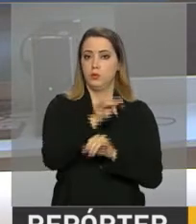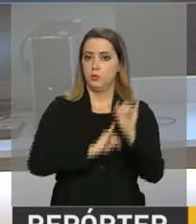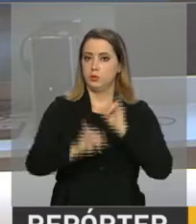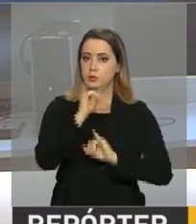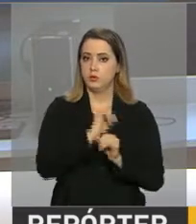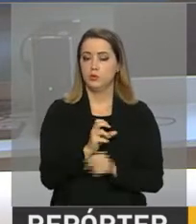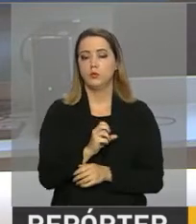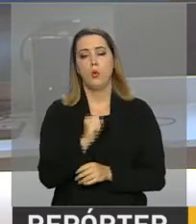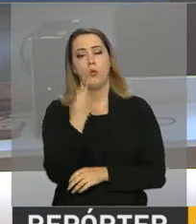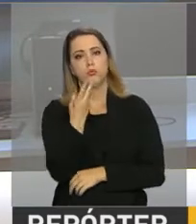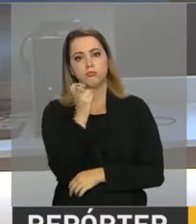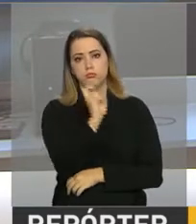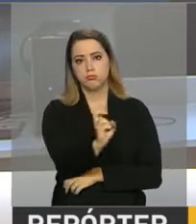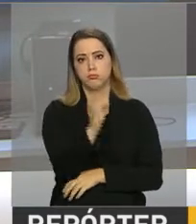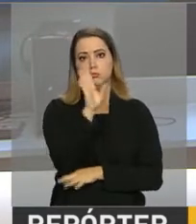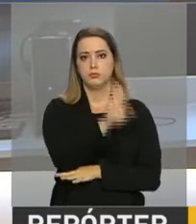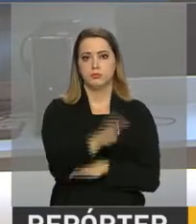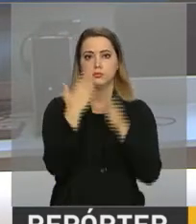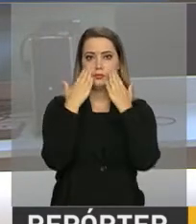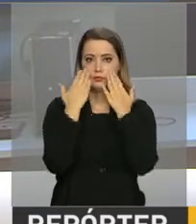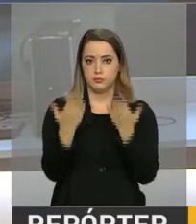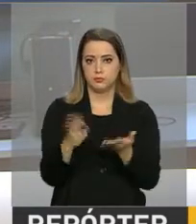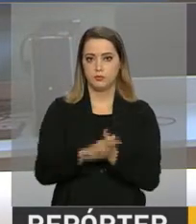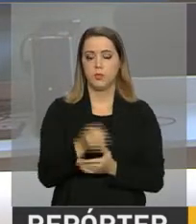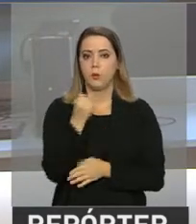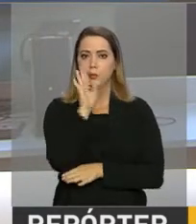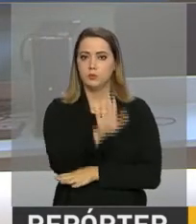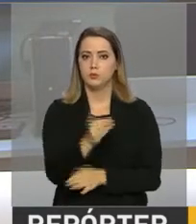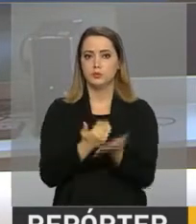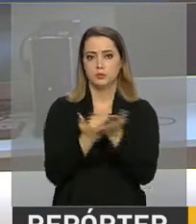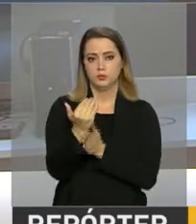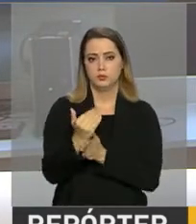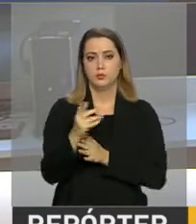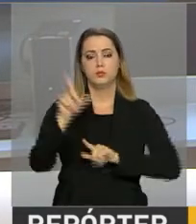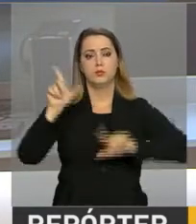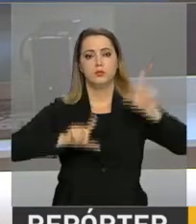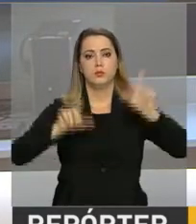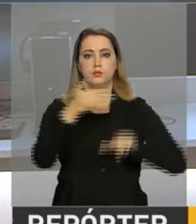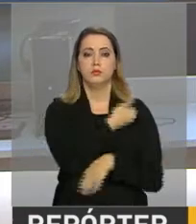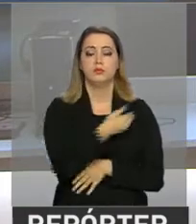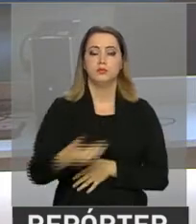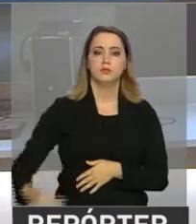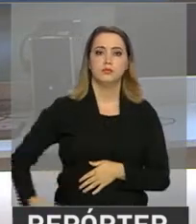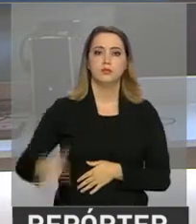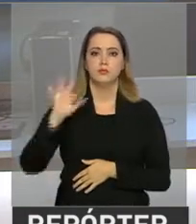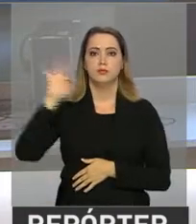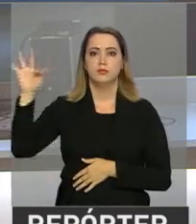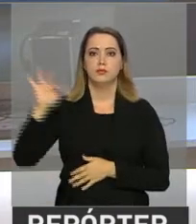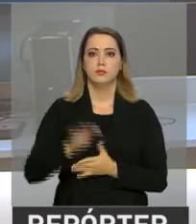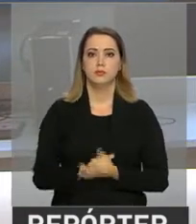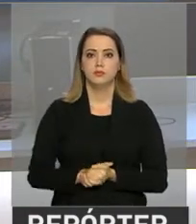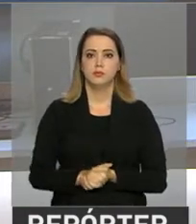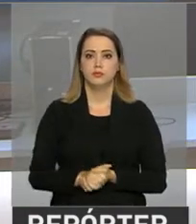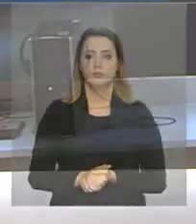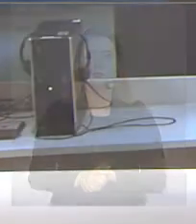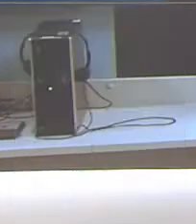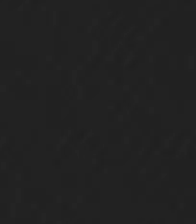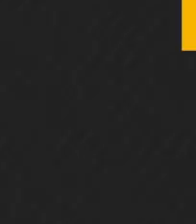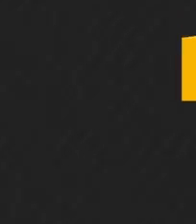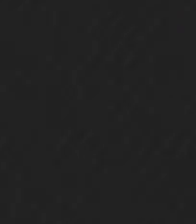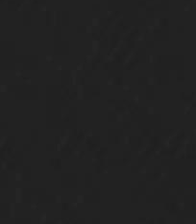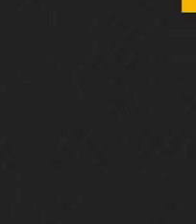informações ou às cinco da tarde na próxima edição uma boa tarde pra você continue com a gente aqui na nbr a tv do governo federal